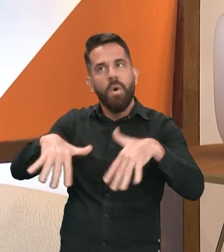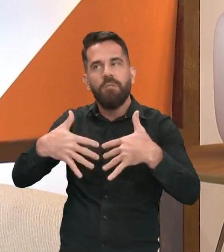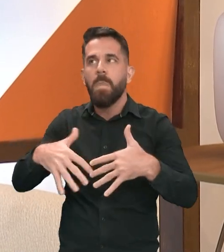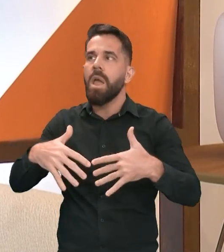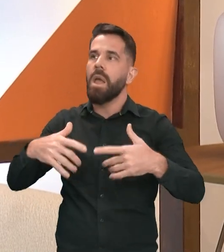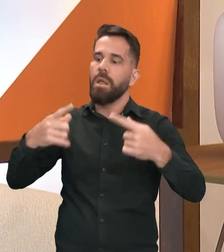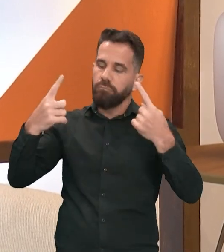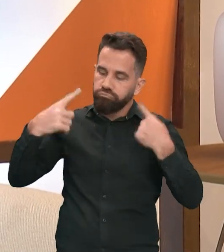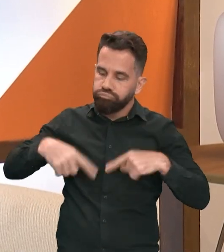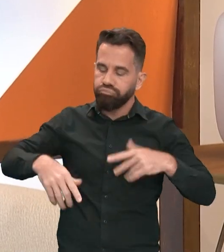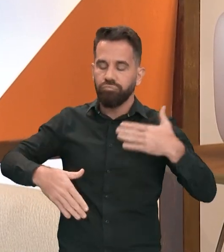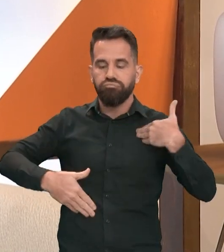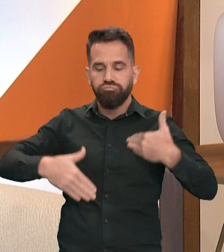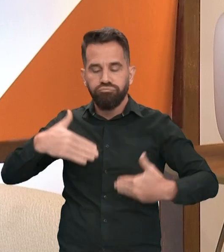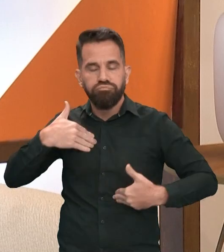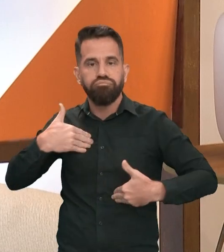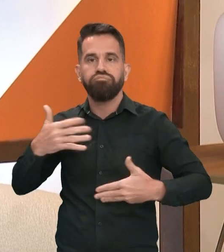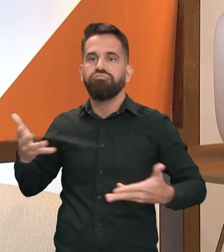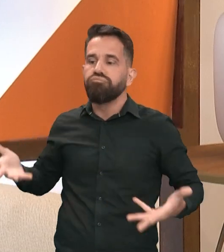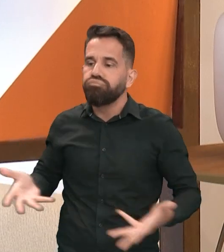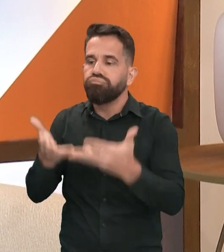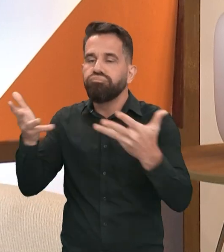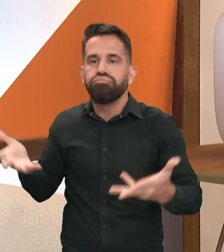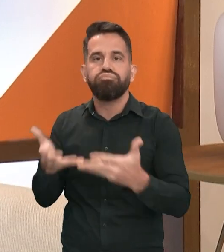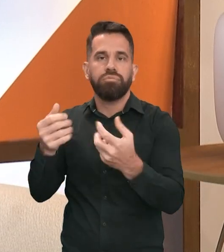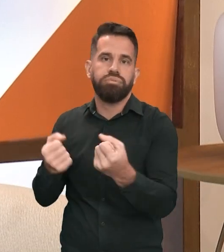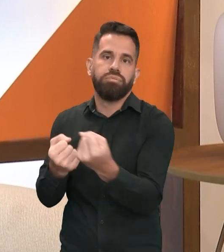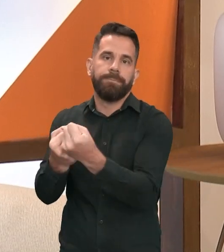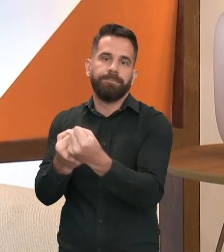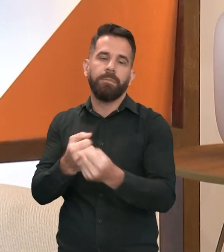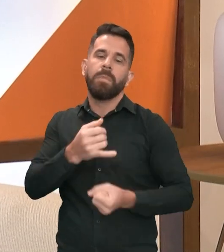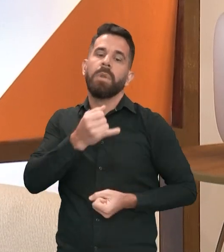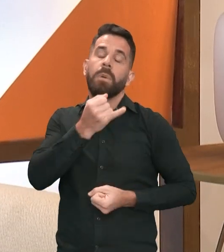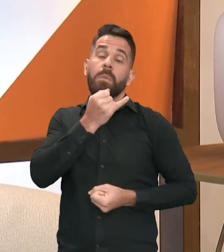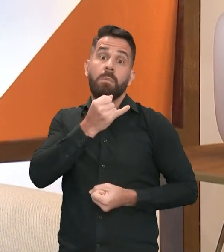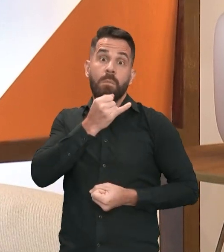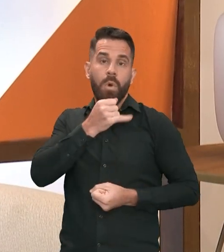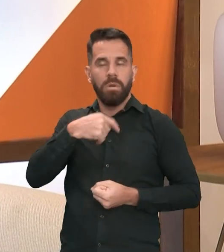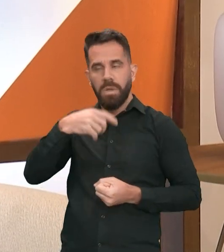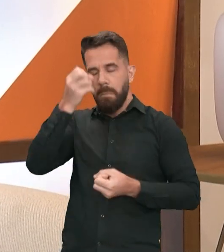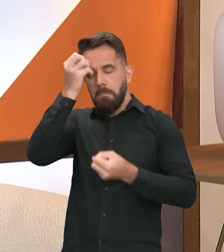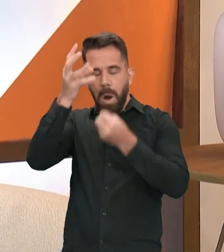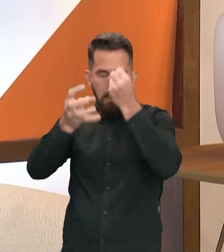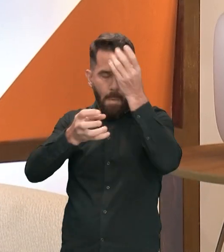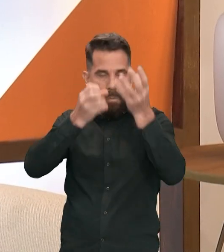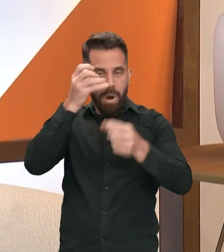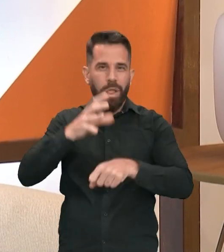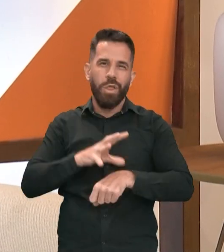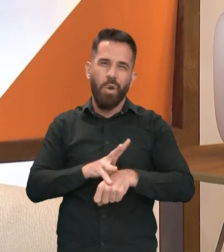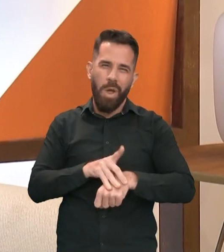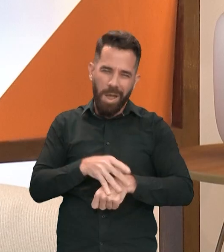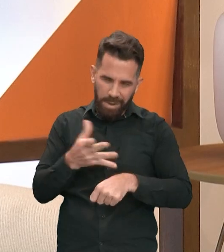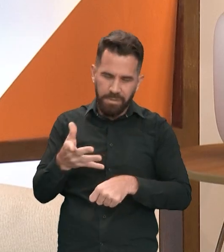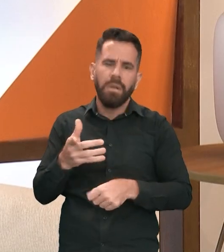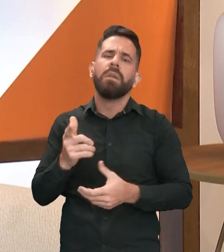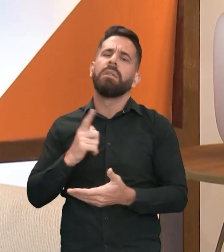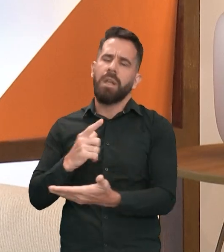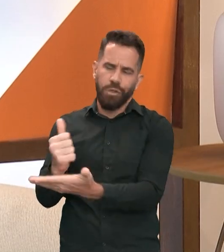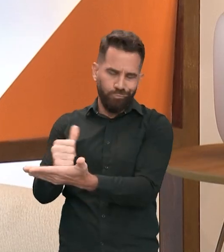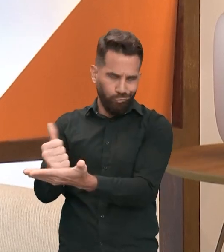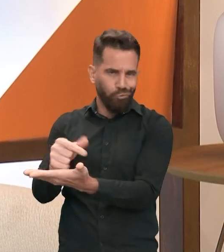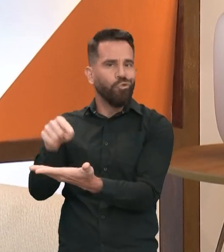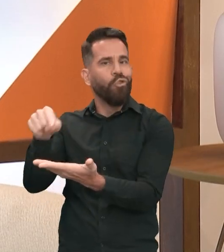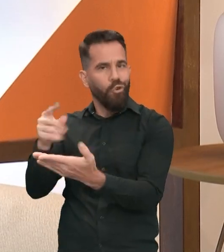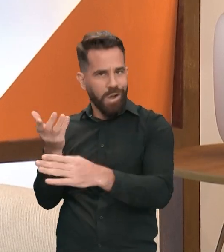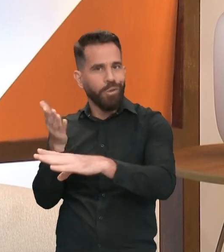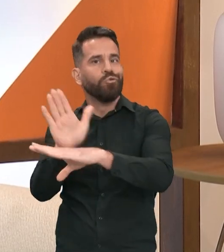relembrar, para estimular eles novamente. Porque, por exemplo, o Alzheimer, utiliza de jogos, pesquisas de Alzheimer para